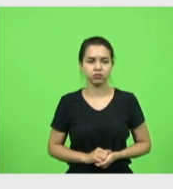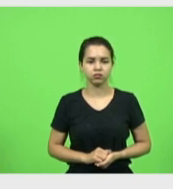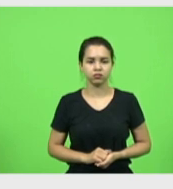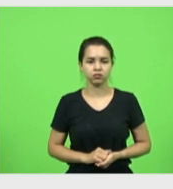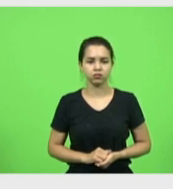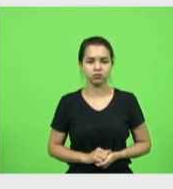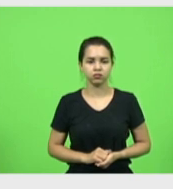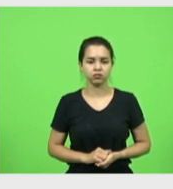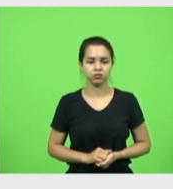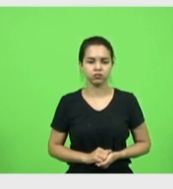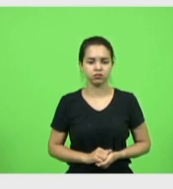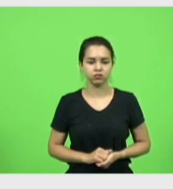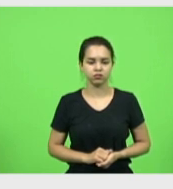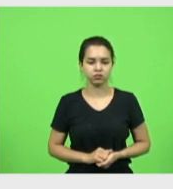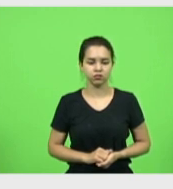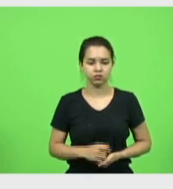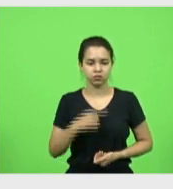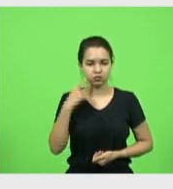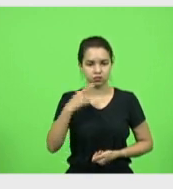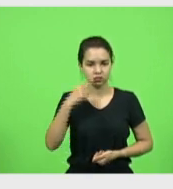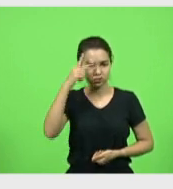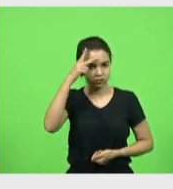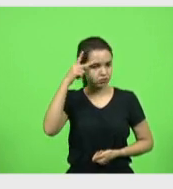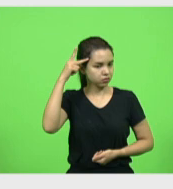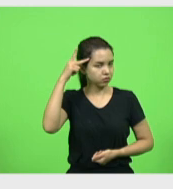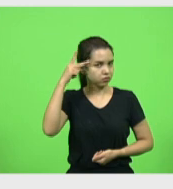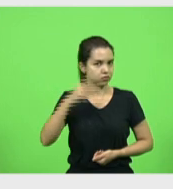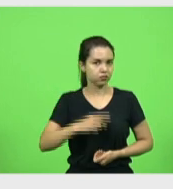Como vota a deputada Paulinha?